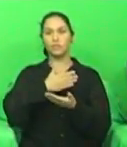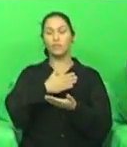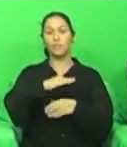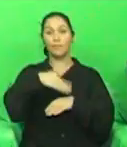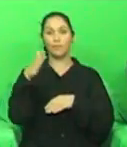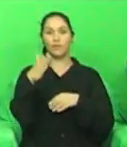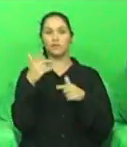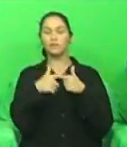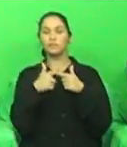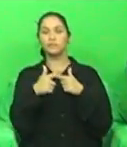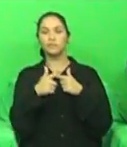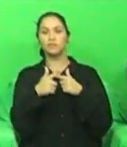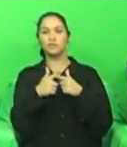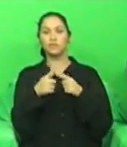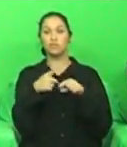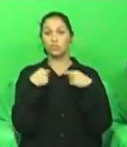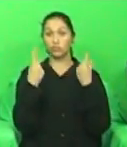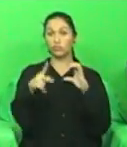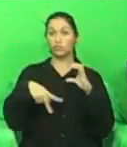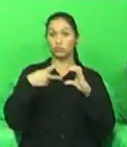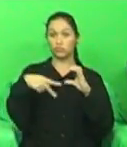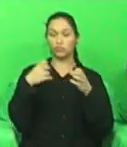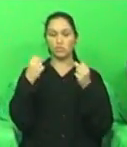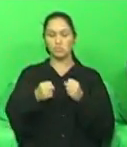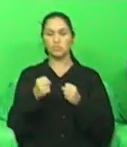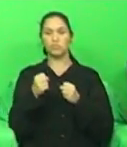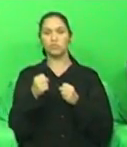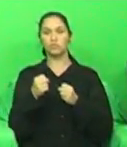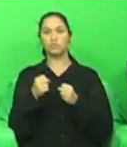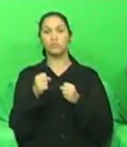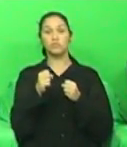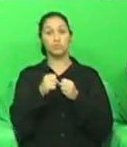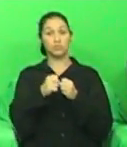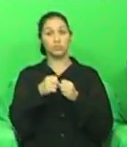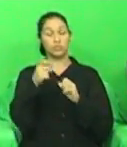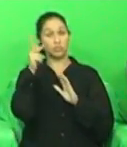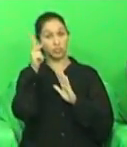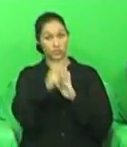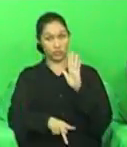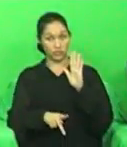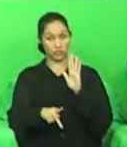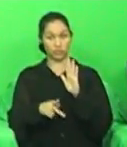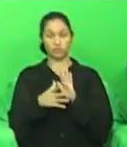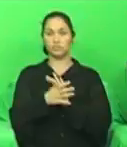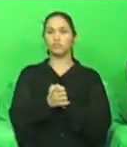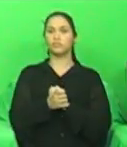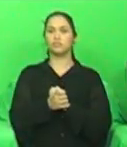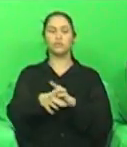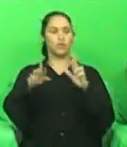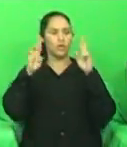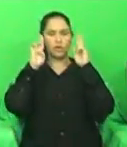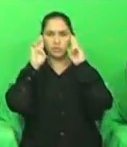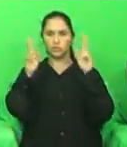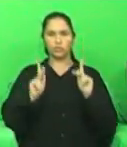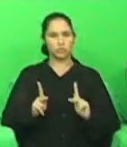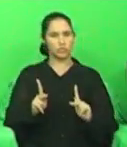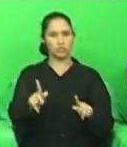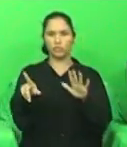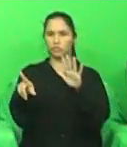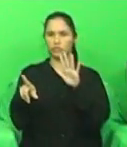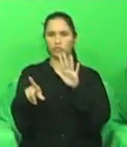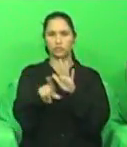bacana criando essa possibilidade é claro respeitando todos os princípios legais e constitucionais